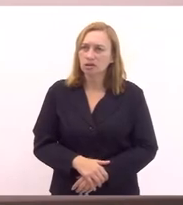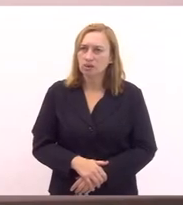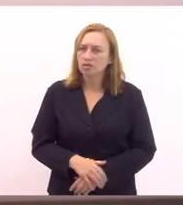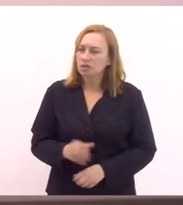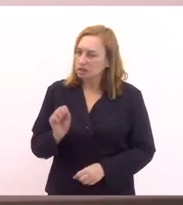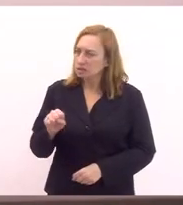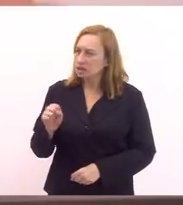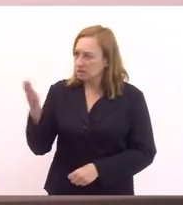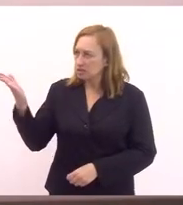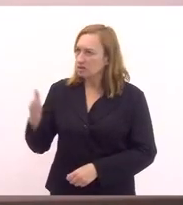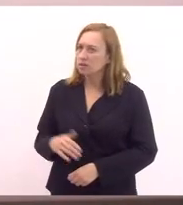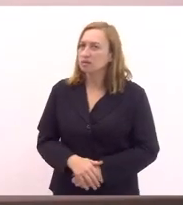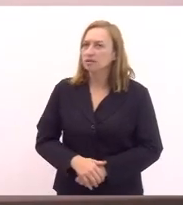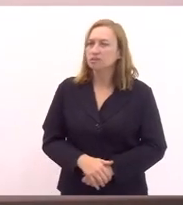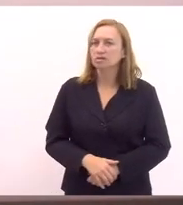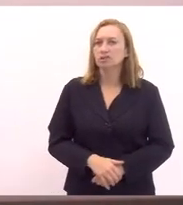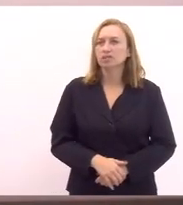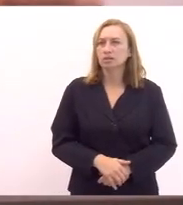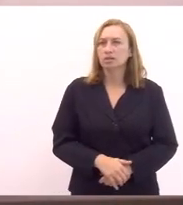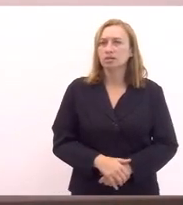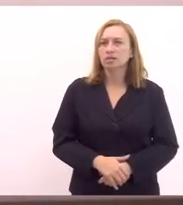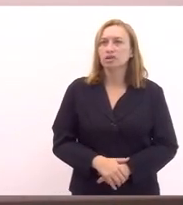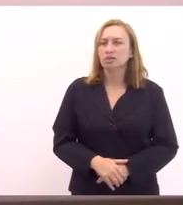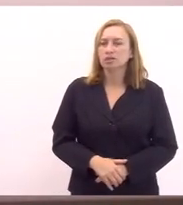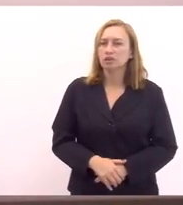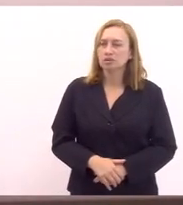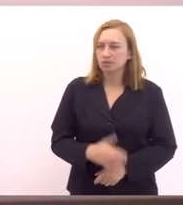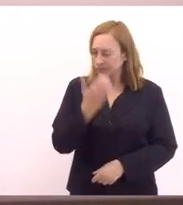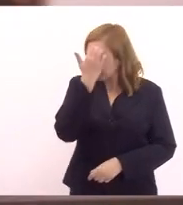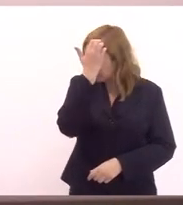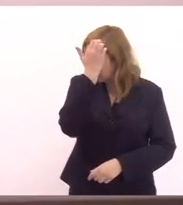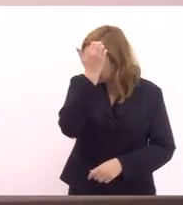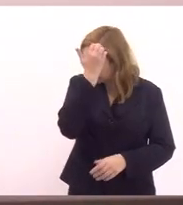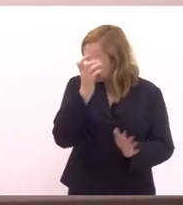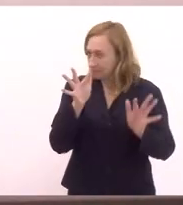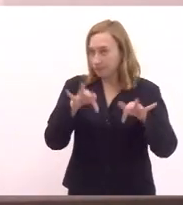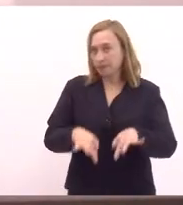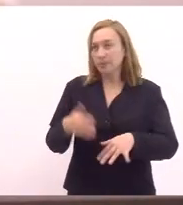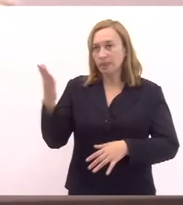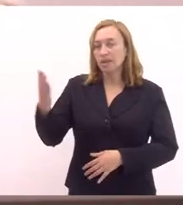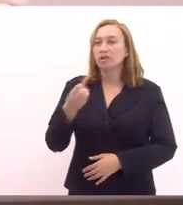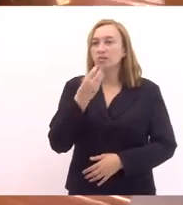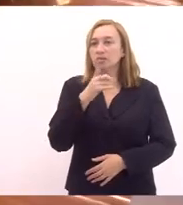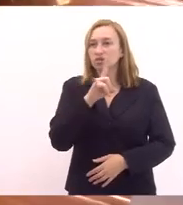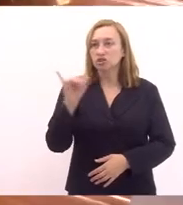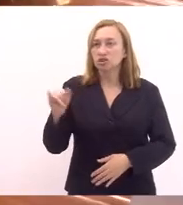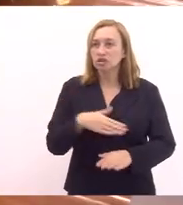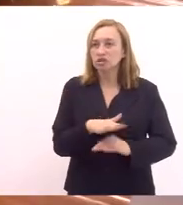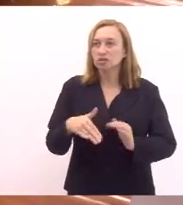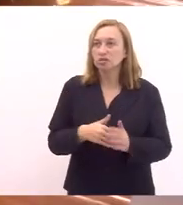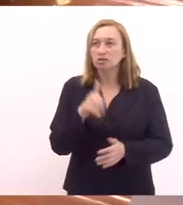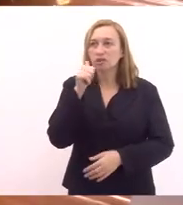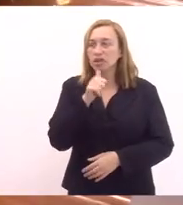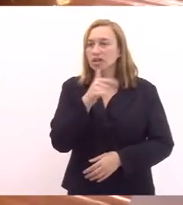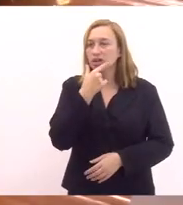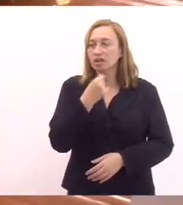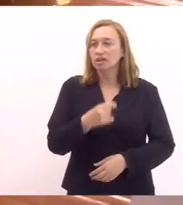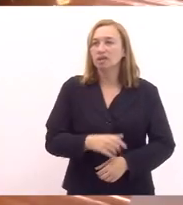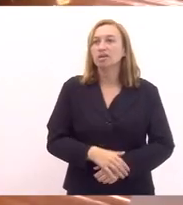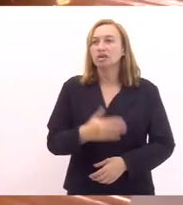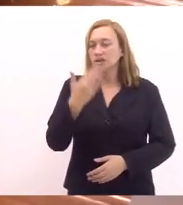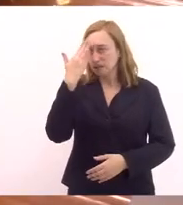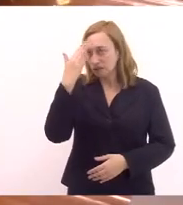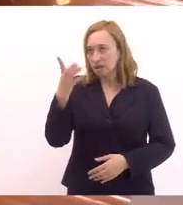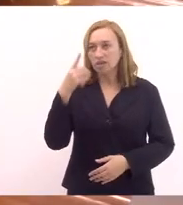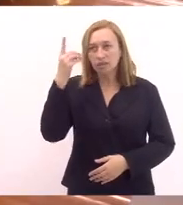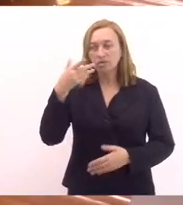Ah sim então vamos lá para encerrar com chave de ouro é bom dia a todas e todos de pegar a deputado pelo